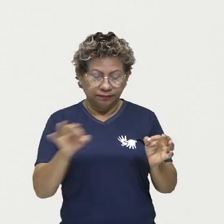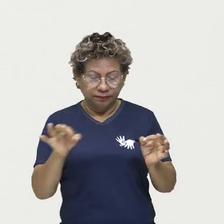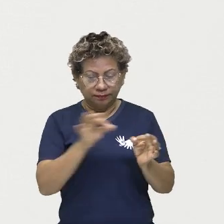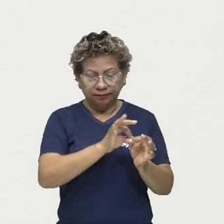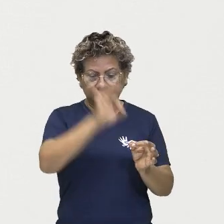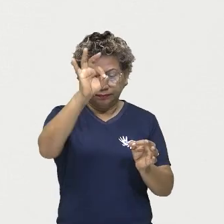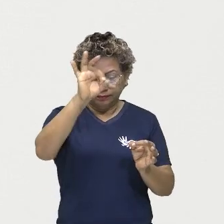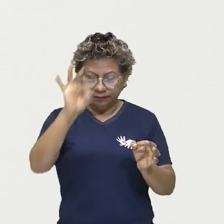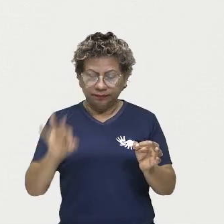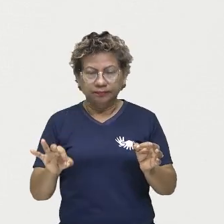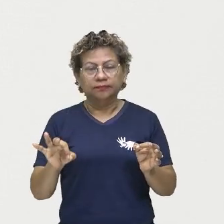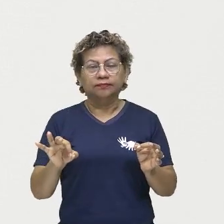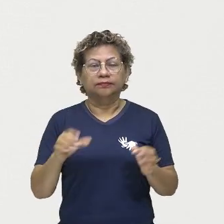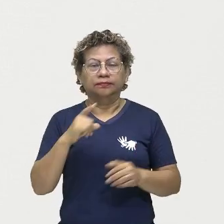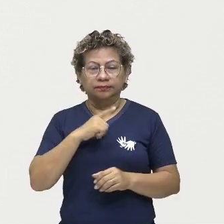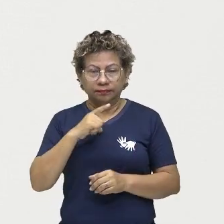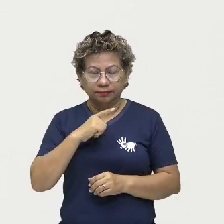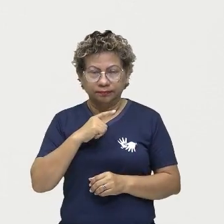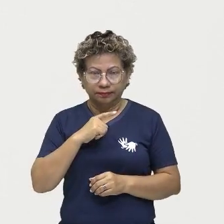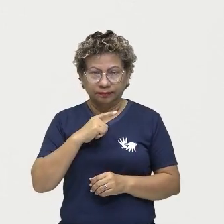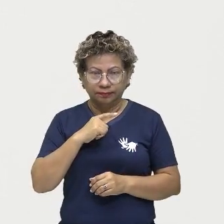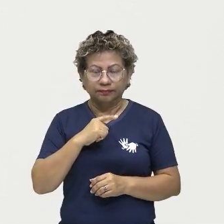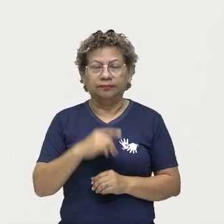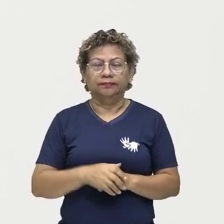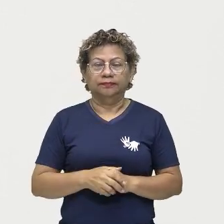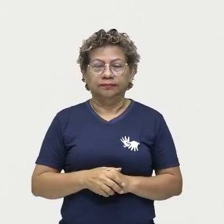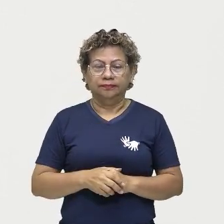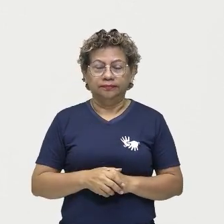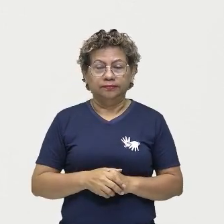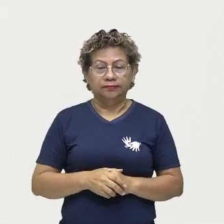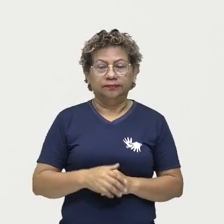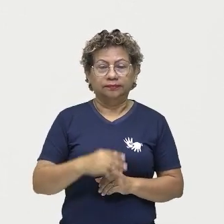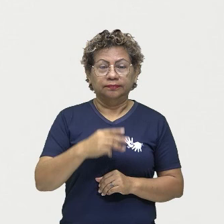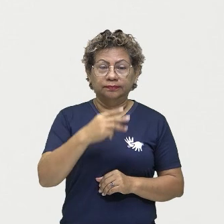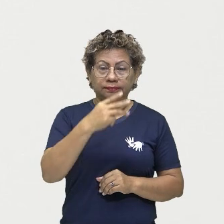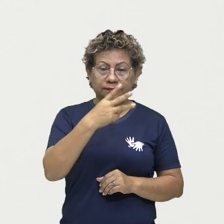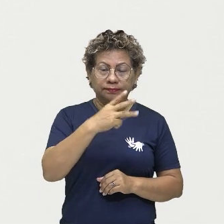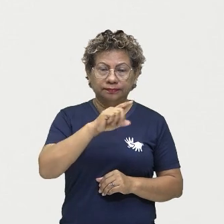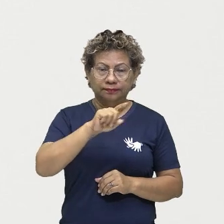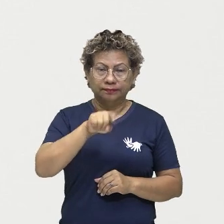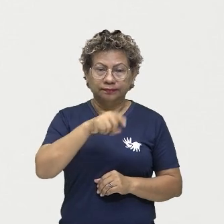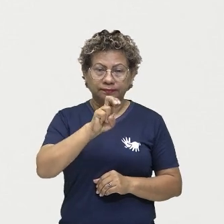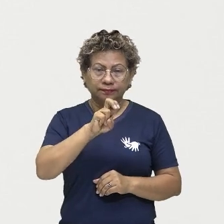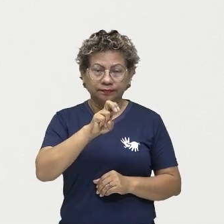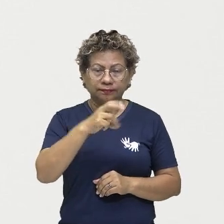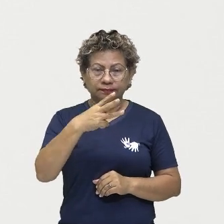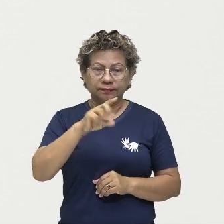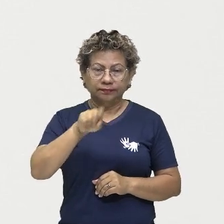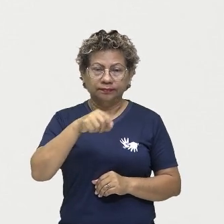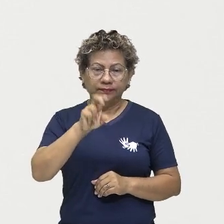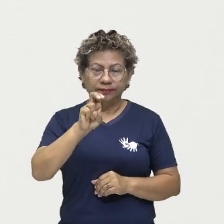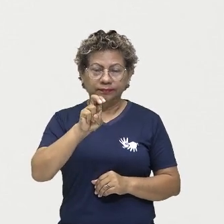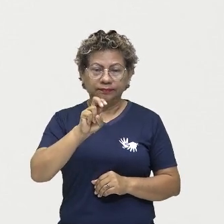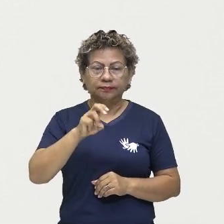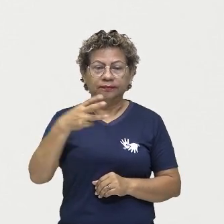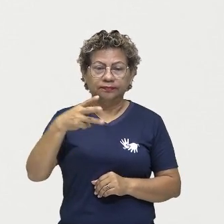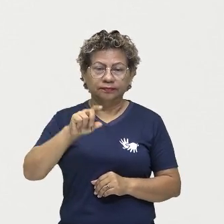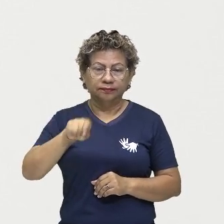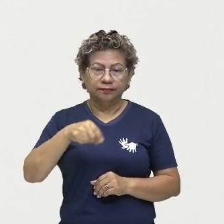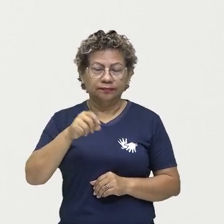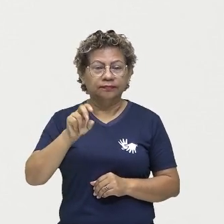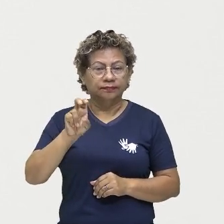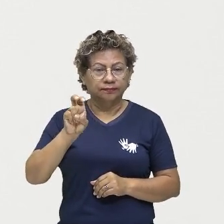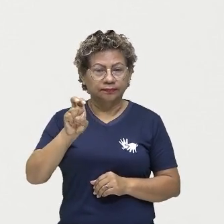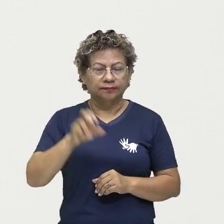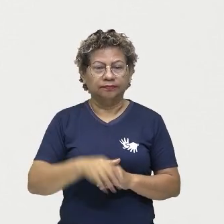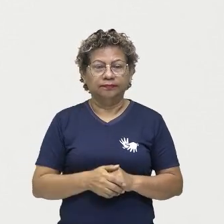Cada segmento desse, cada lado desse aqui, ó, é igual a 3 7,5 centímetros. Então,